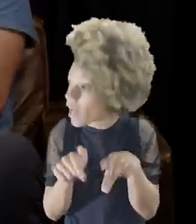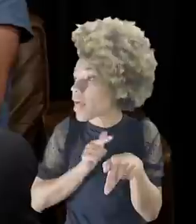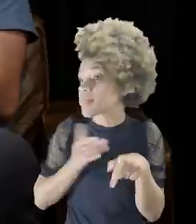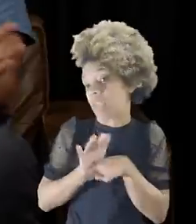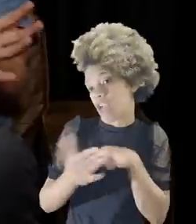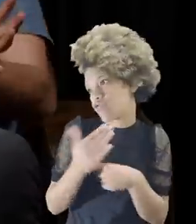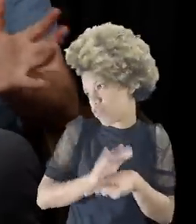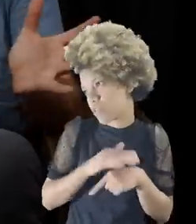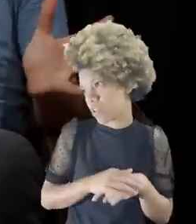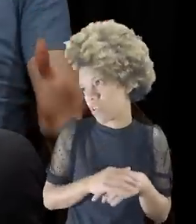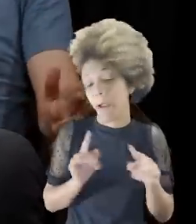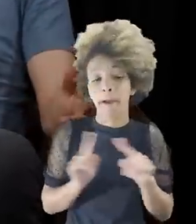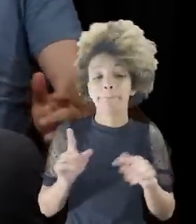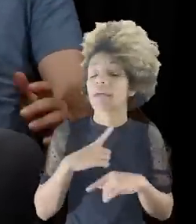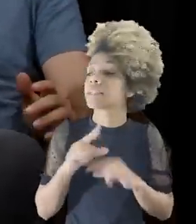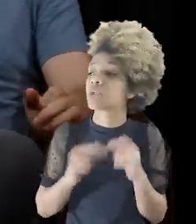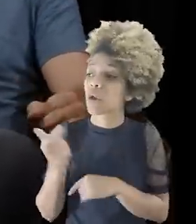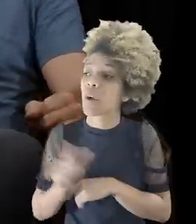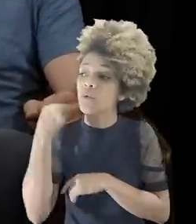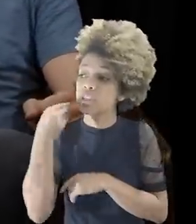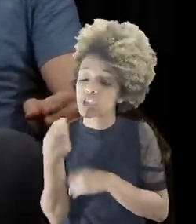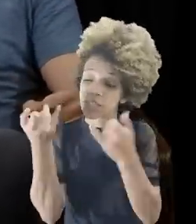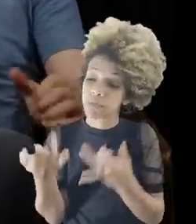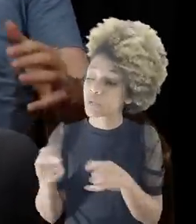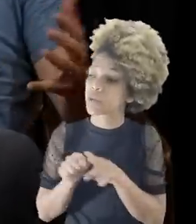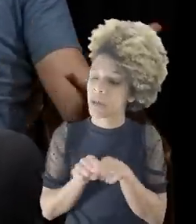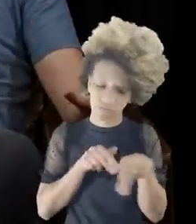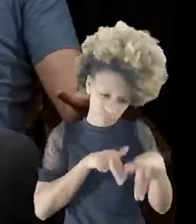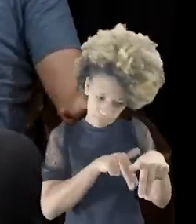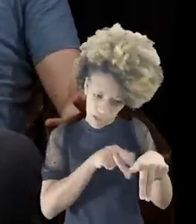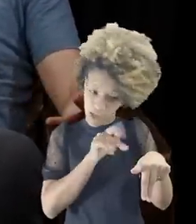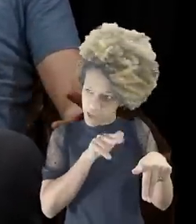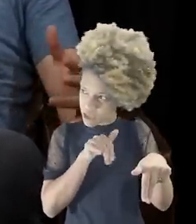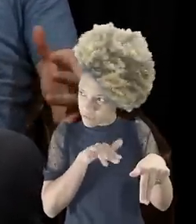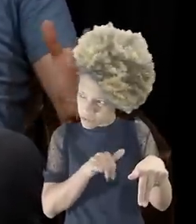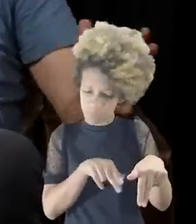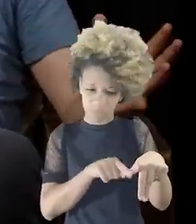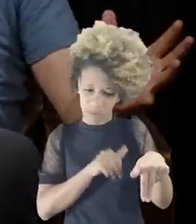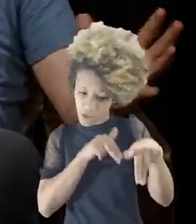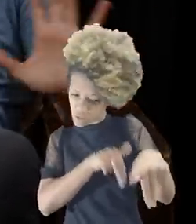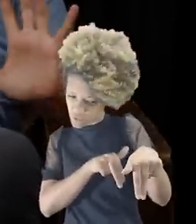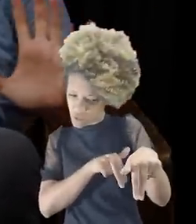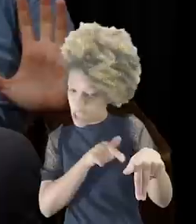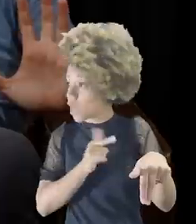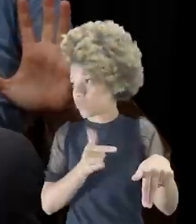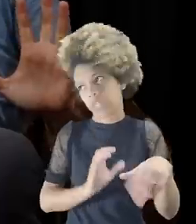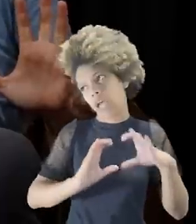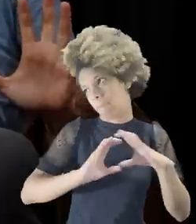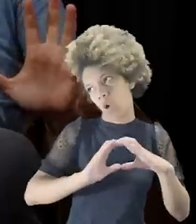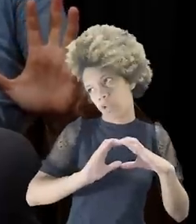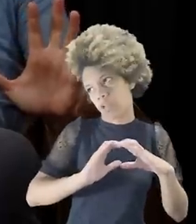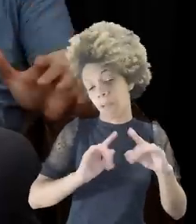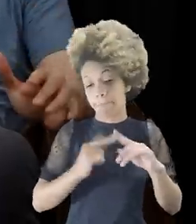e tal por mais que eu tô ali só que tem uma outra história também que eu falo porque eu tô marcando quer vir Durão eu tô no nome da ajuda ele não tá com a bola